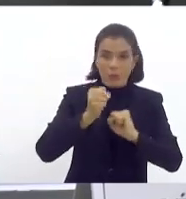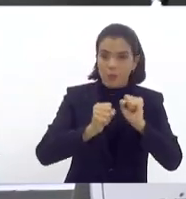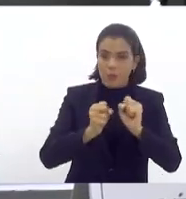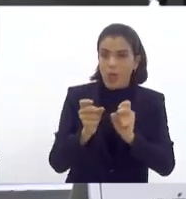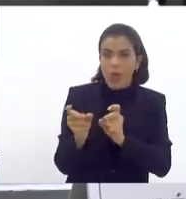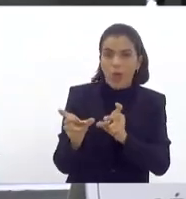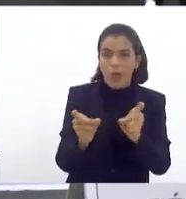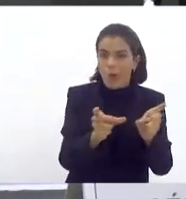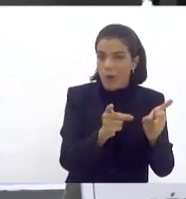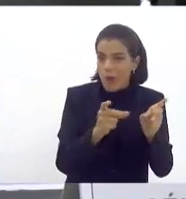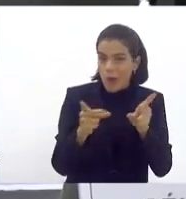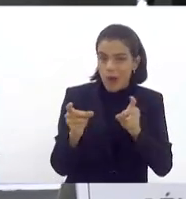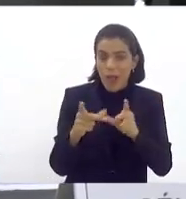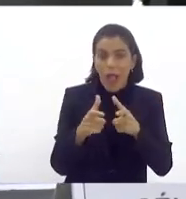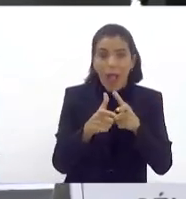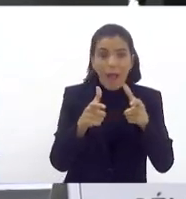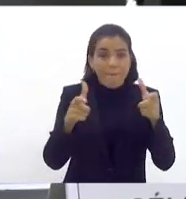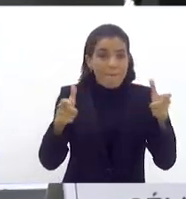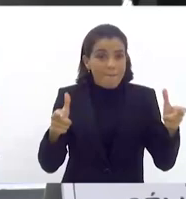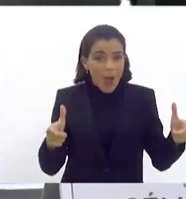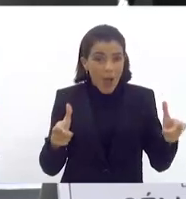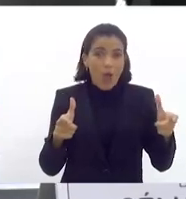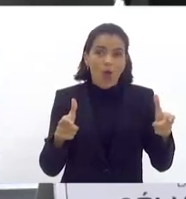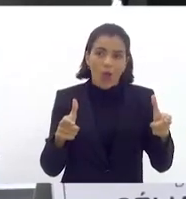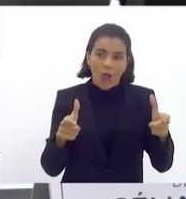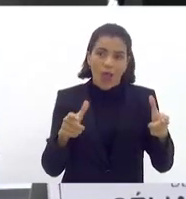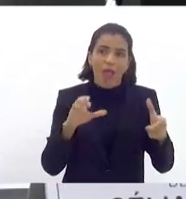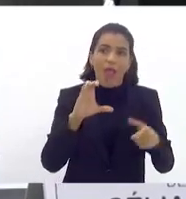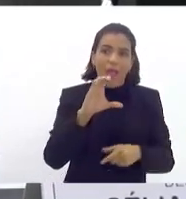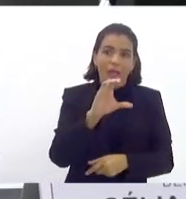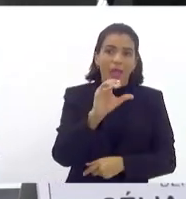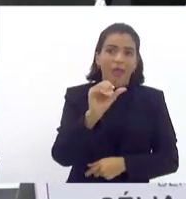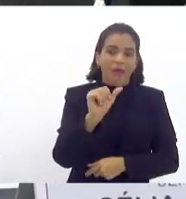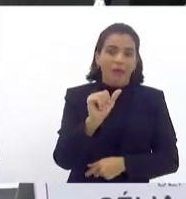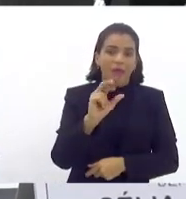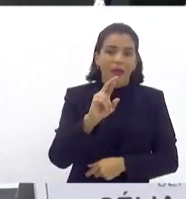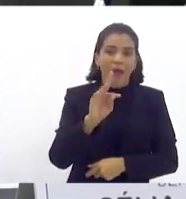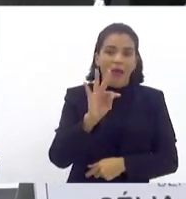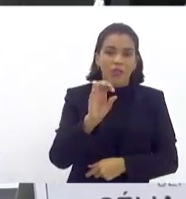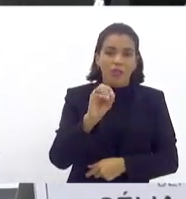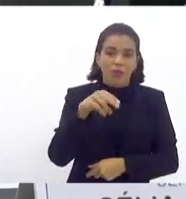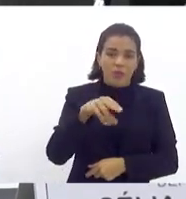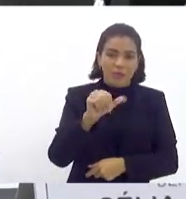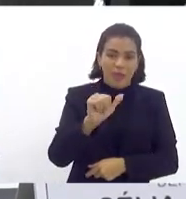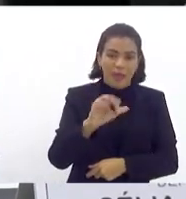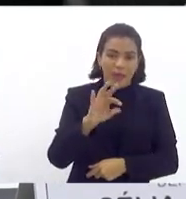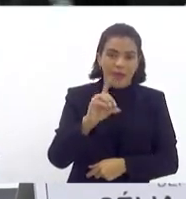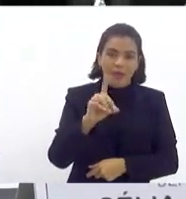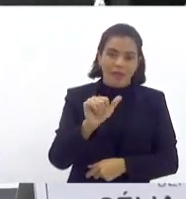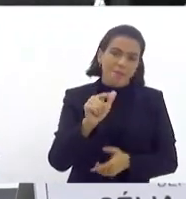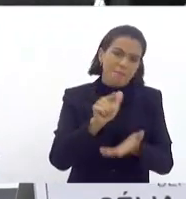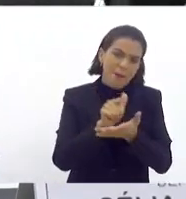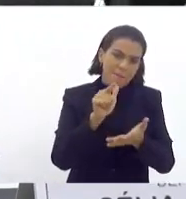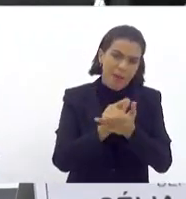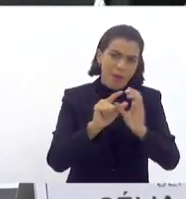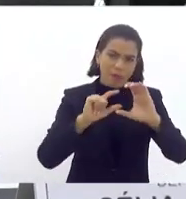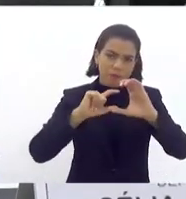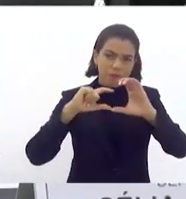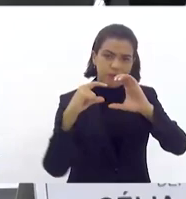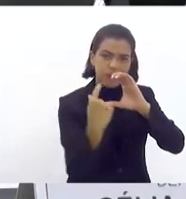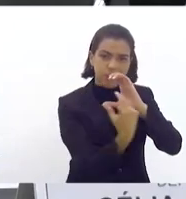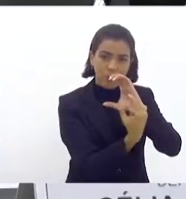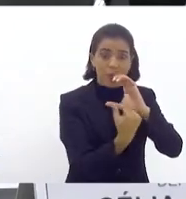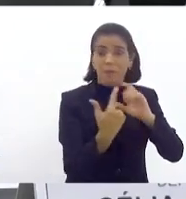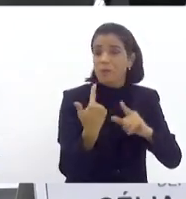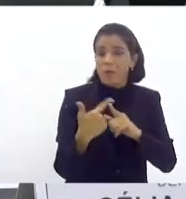basicamente grande maioria das embalagens são cartonadas. Né? Então, farmácia não venderia mais remédio porque